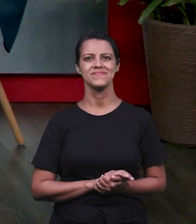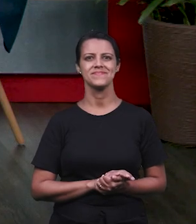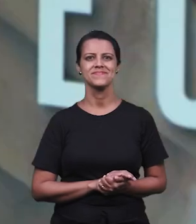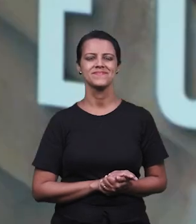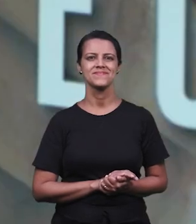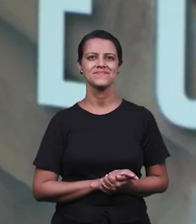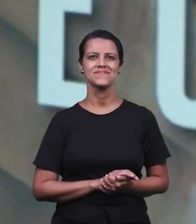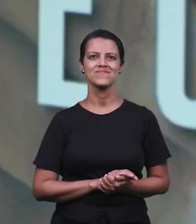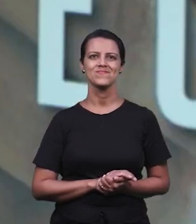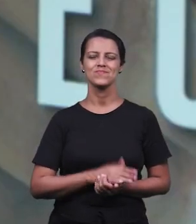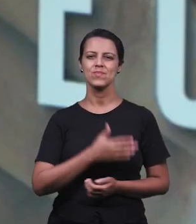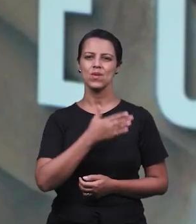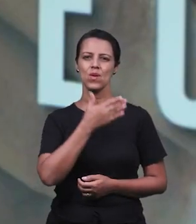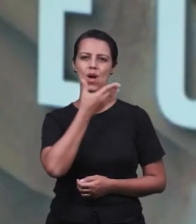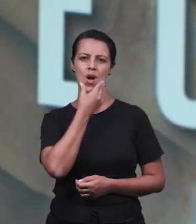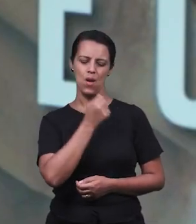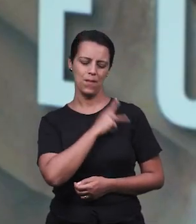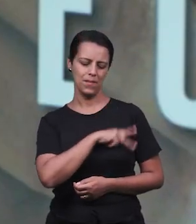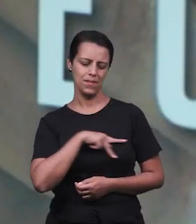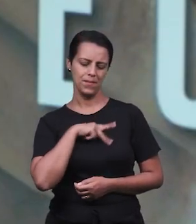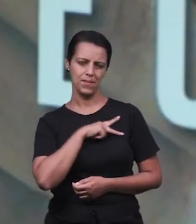O apóstolo Paulo,